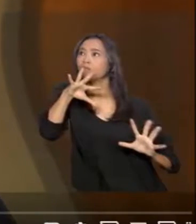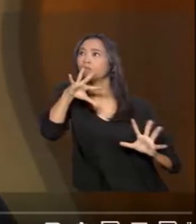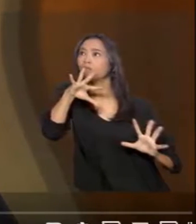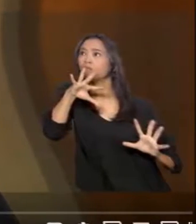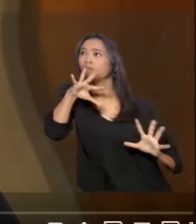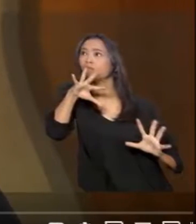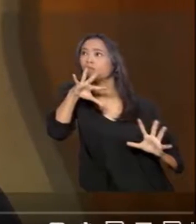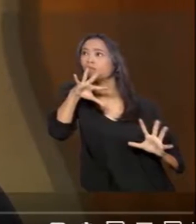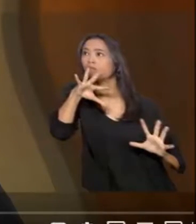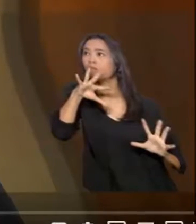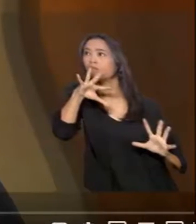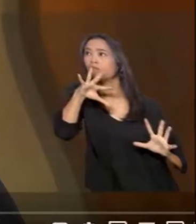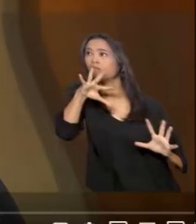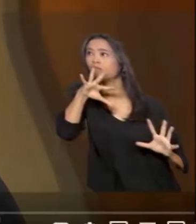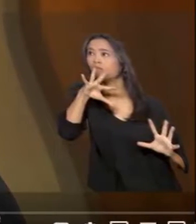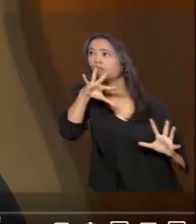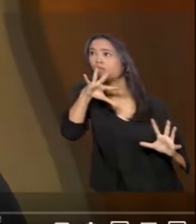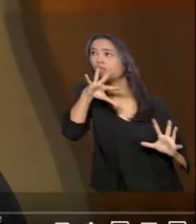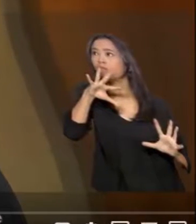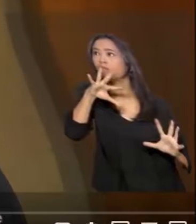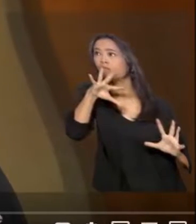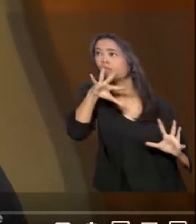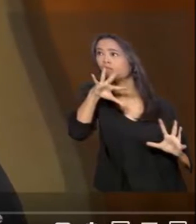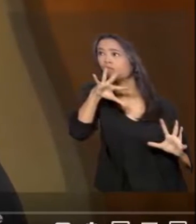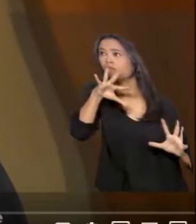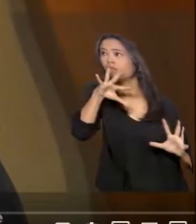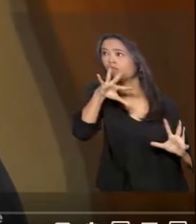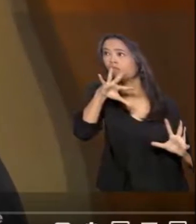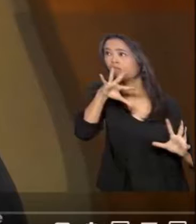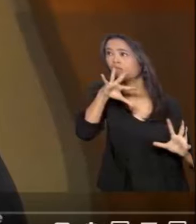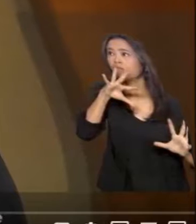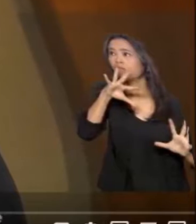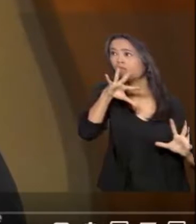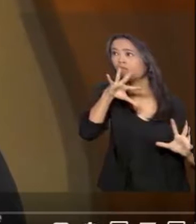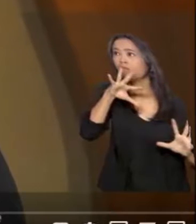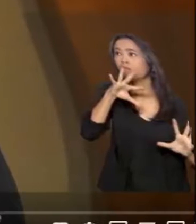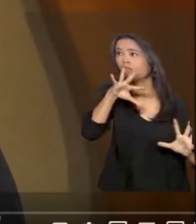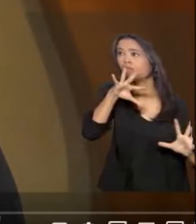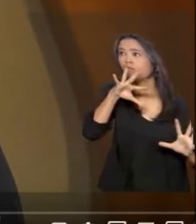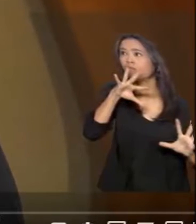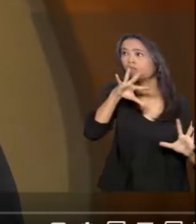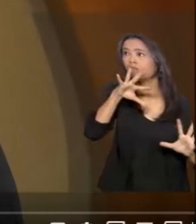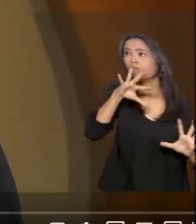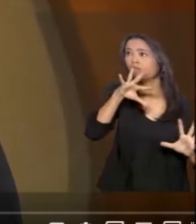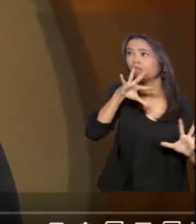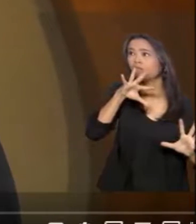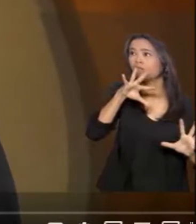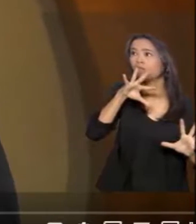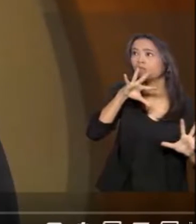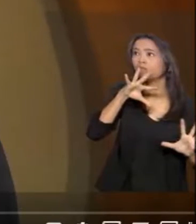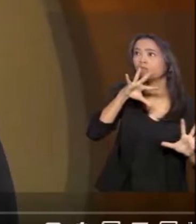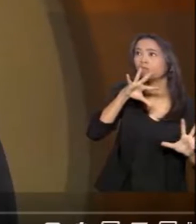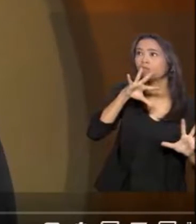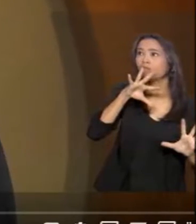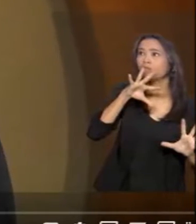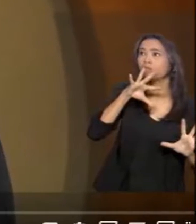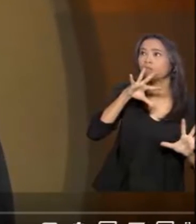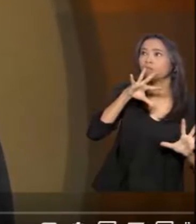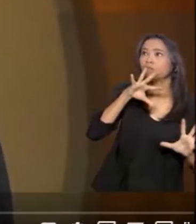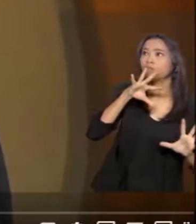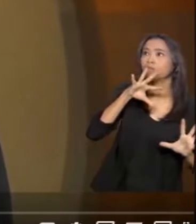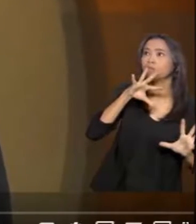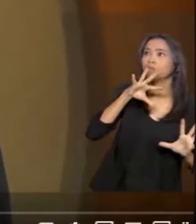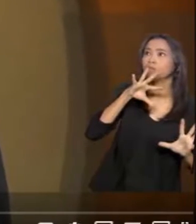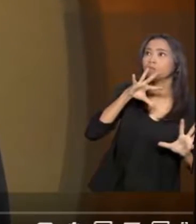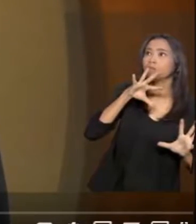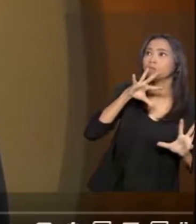não será diferente. Por essa razão, oferecemos ajuda a todos os estados da Amazônia legal.